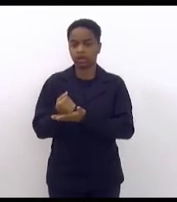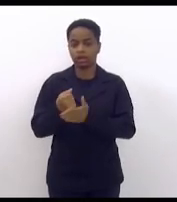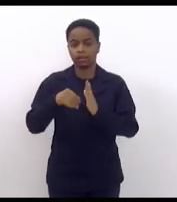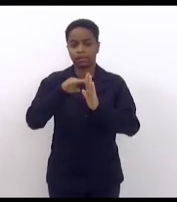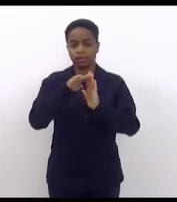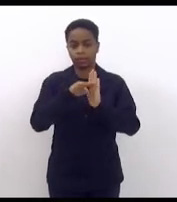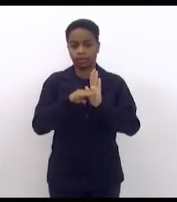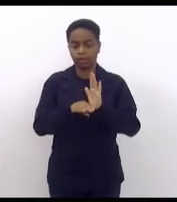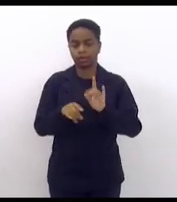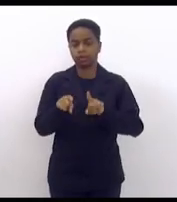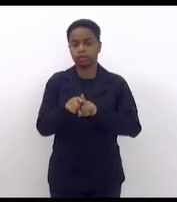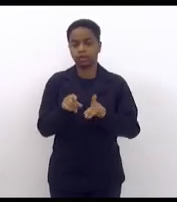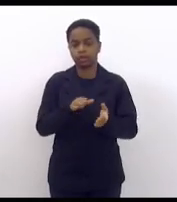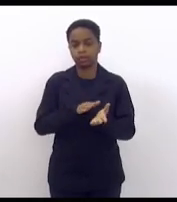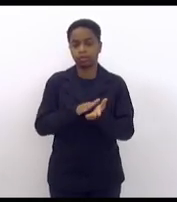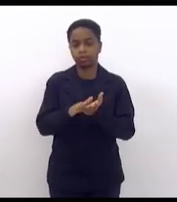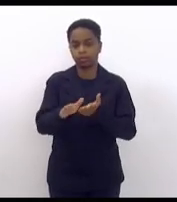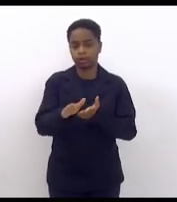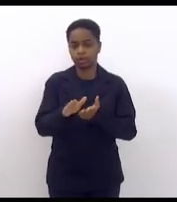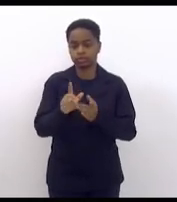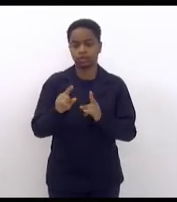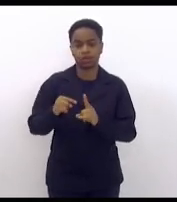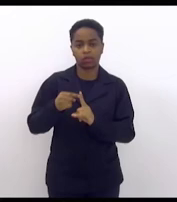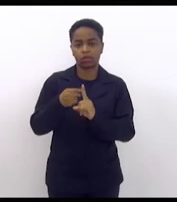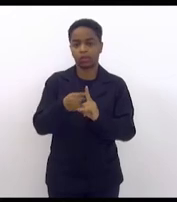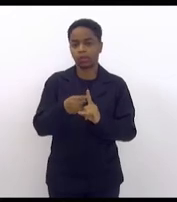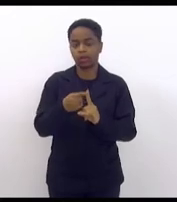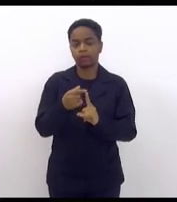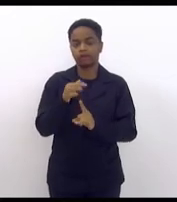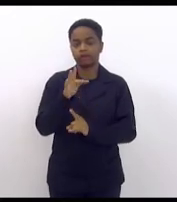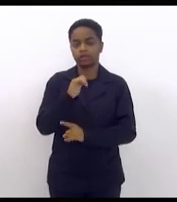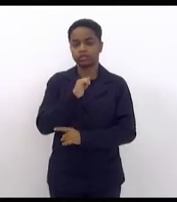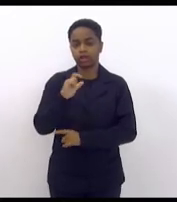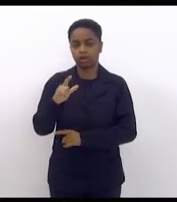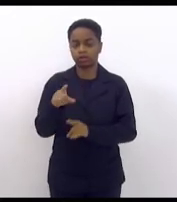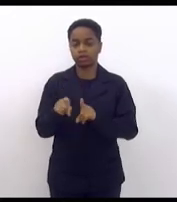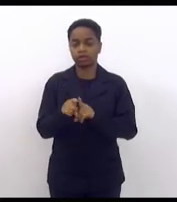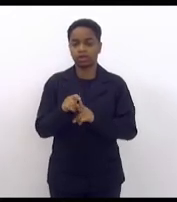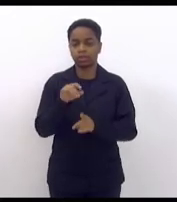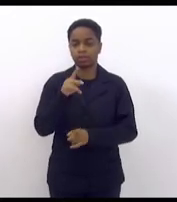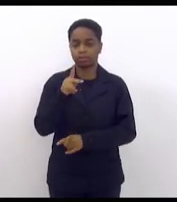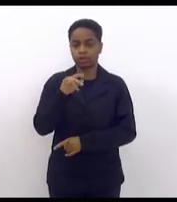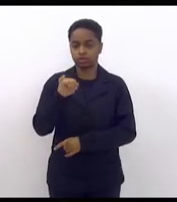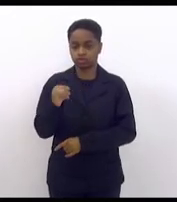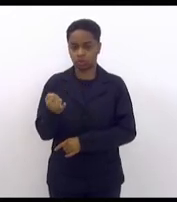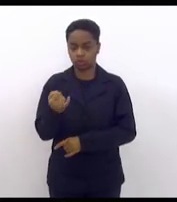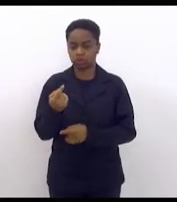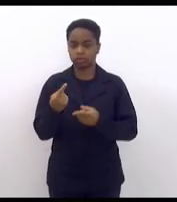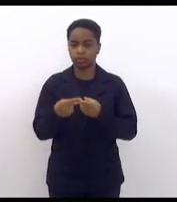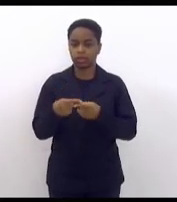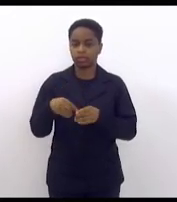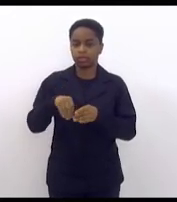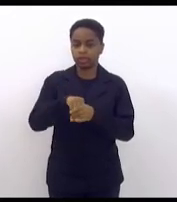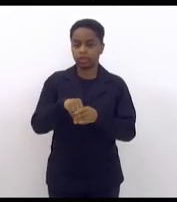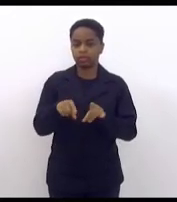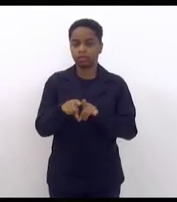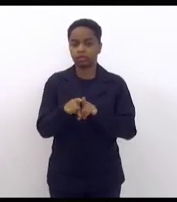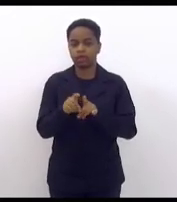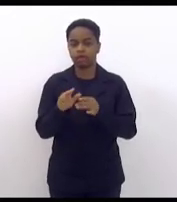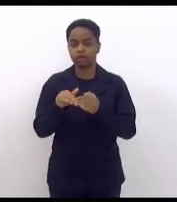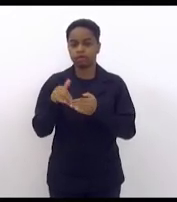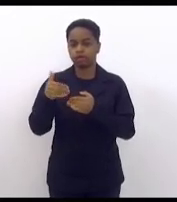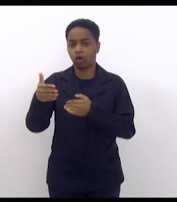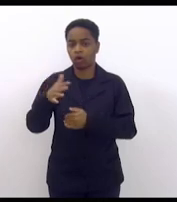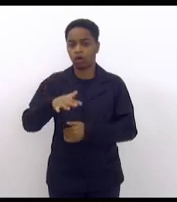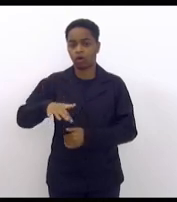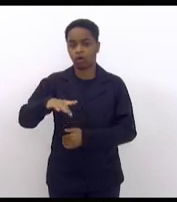publicação dos benefícios fiscais das pessoas jurídicas que estão dentro e fora do